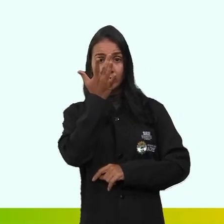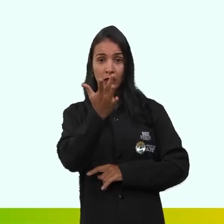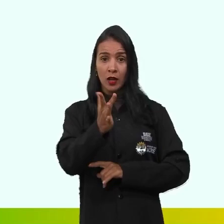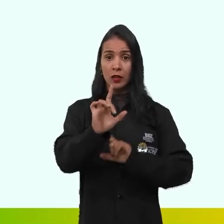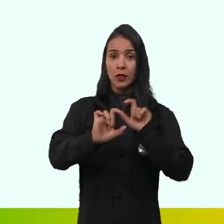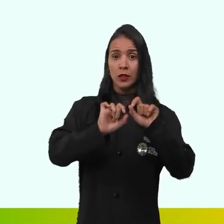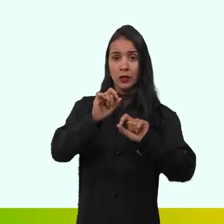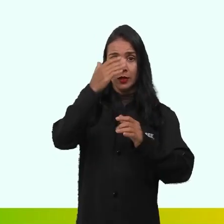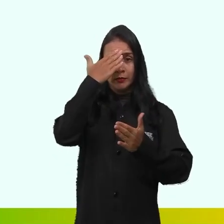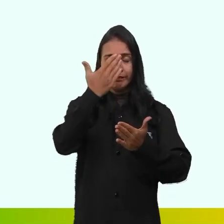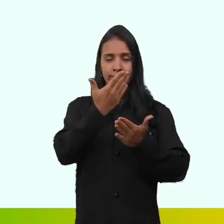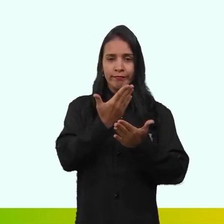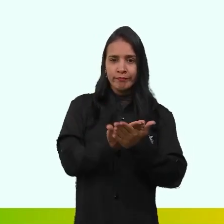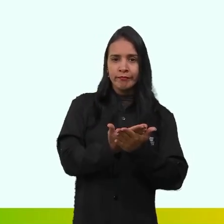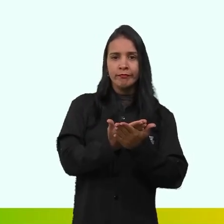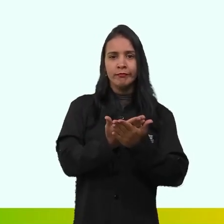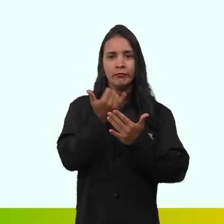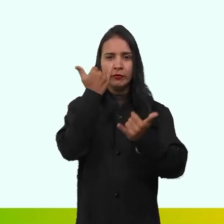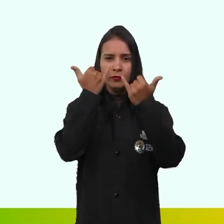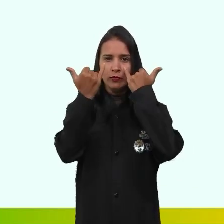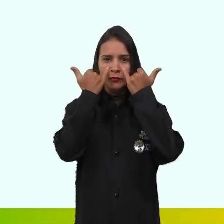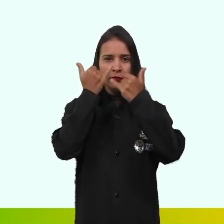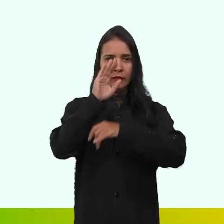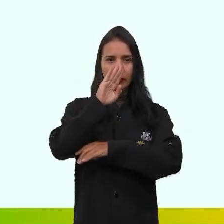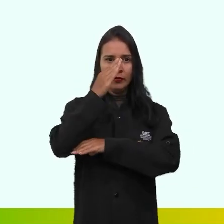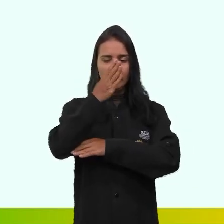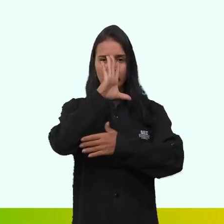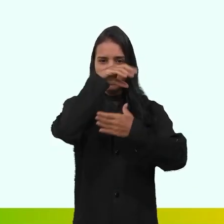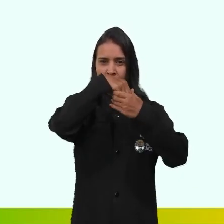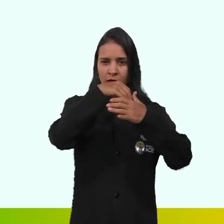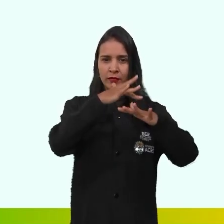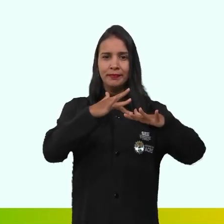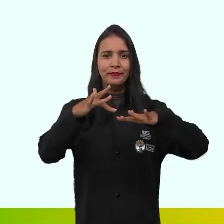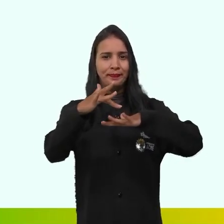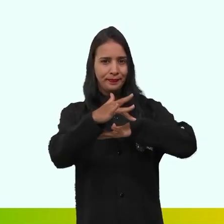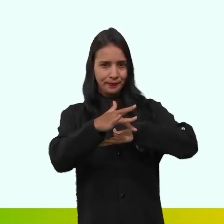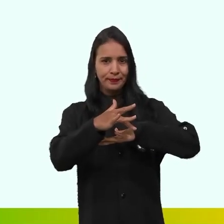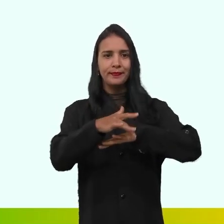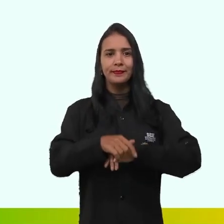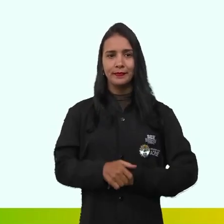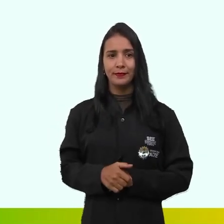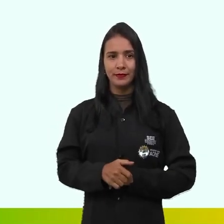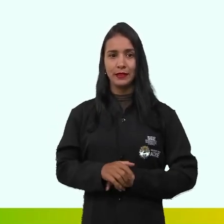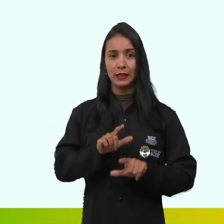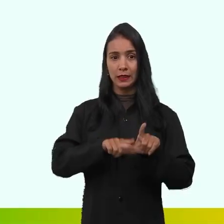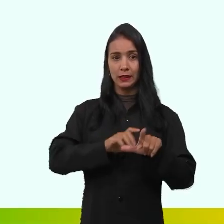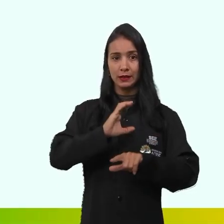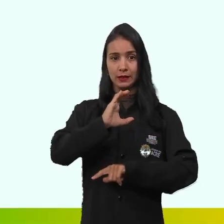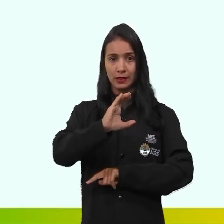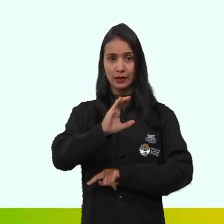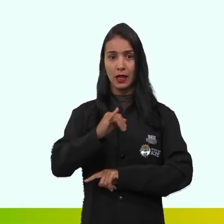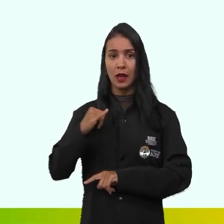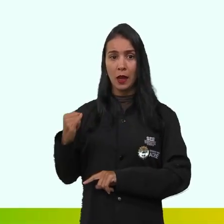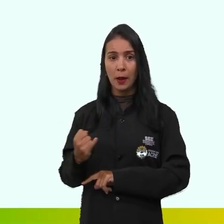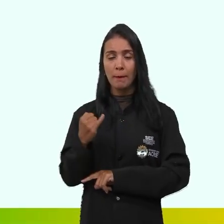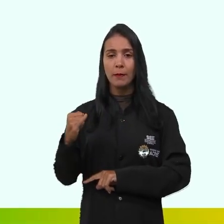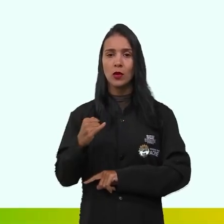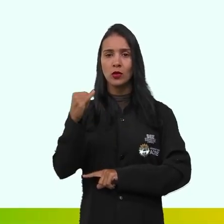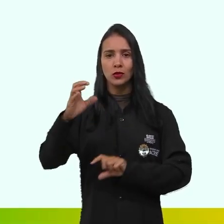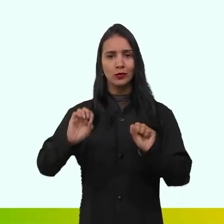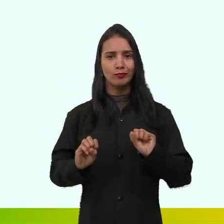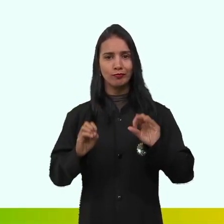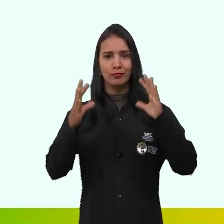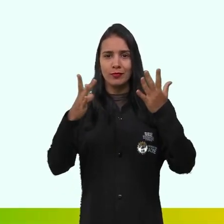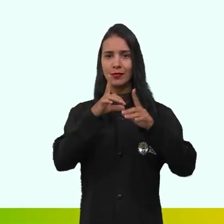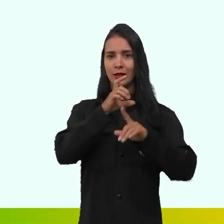as pessoas acreditam em informações falsas nas redes sociais. Letra C, a importância de celebrar